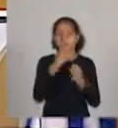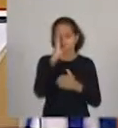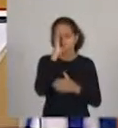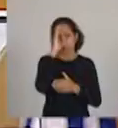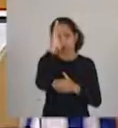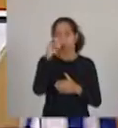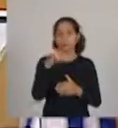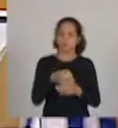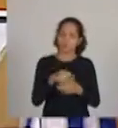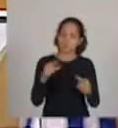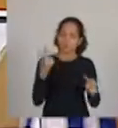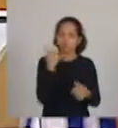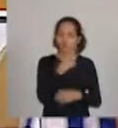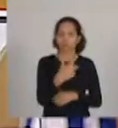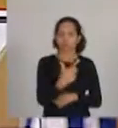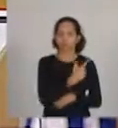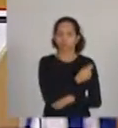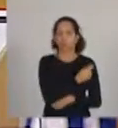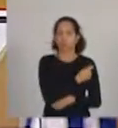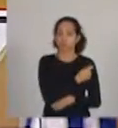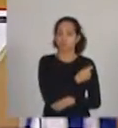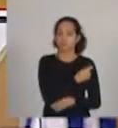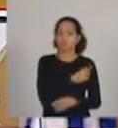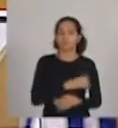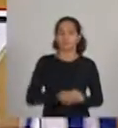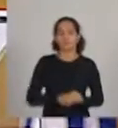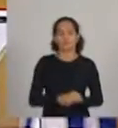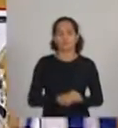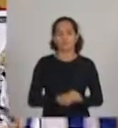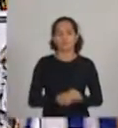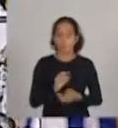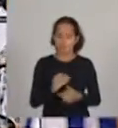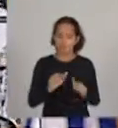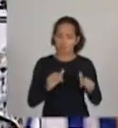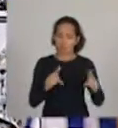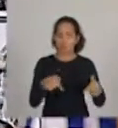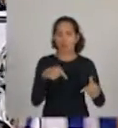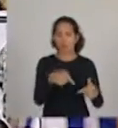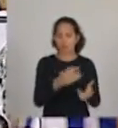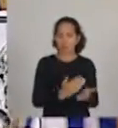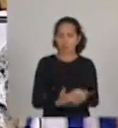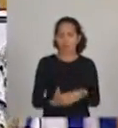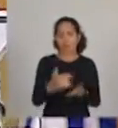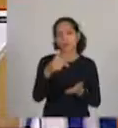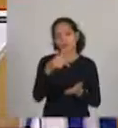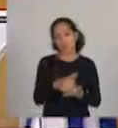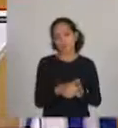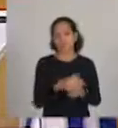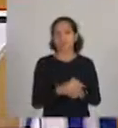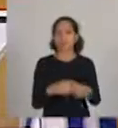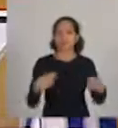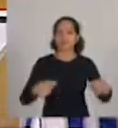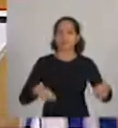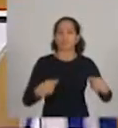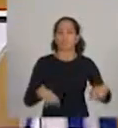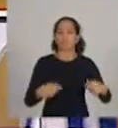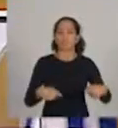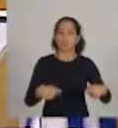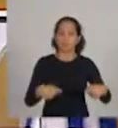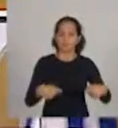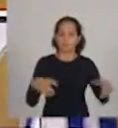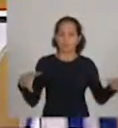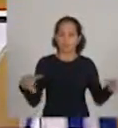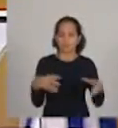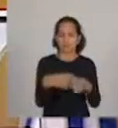prioridades para vacinação, porque se é uma atividade inicial, necessariamente precisa